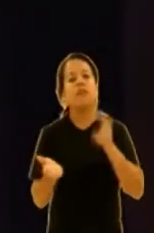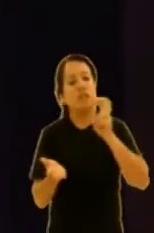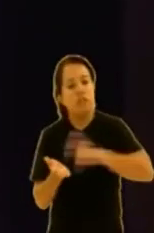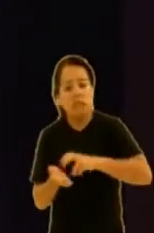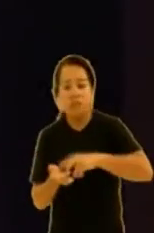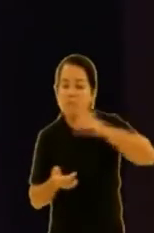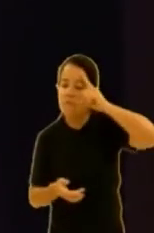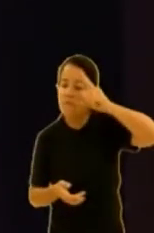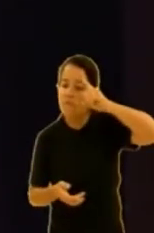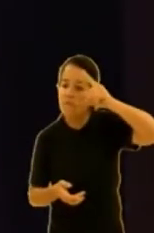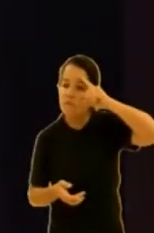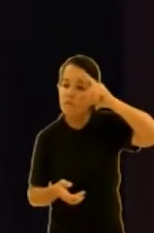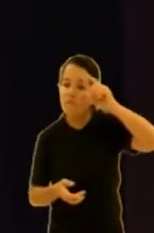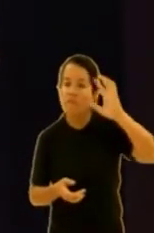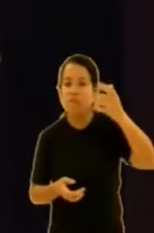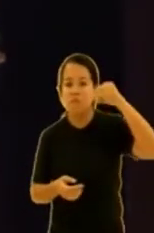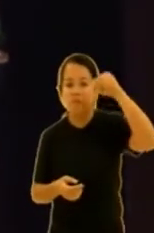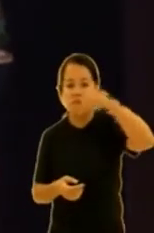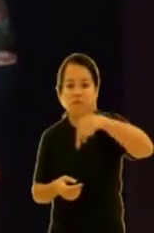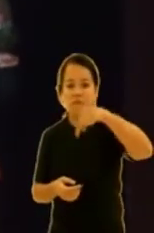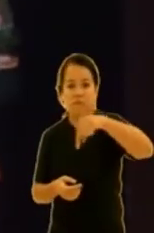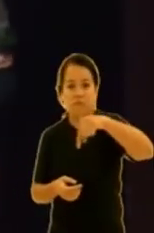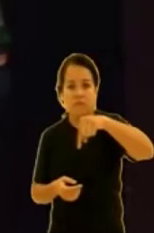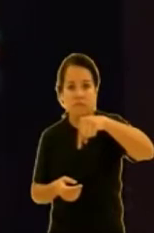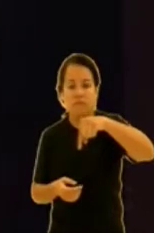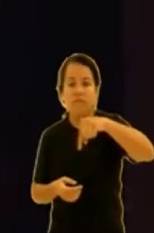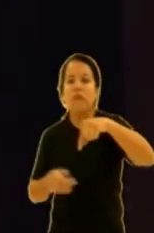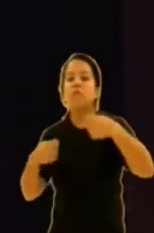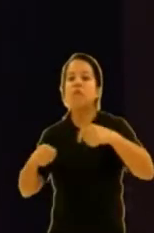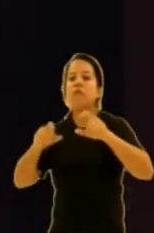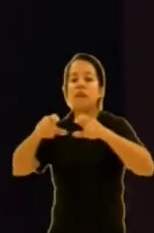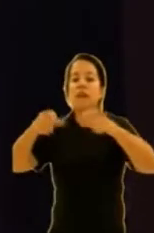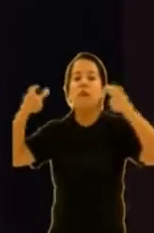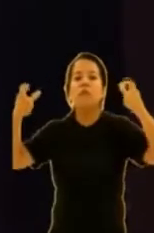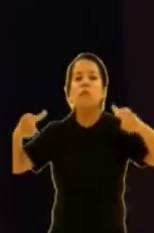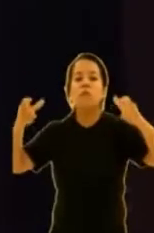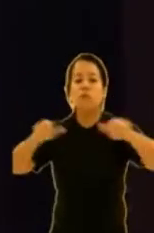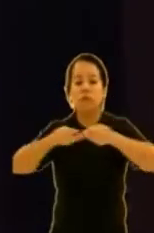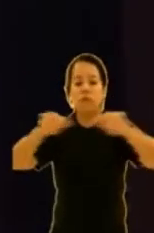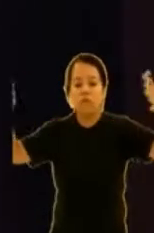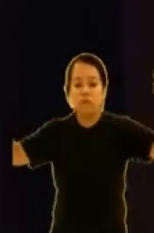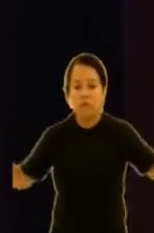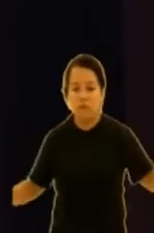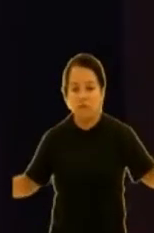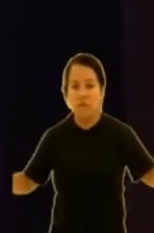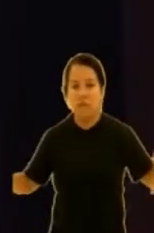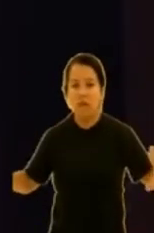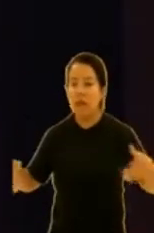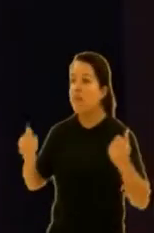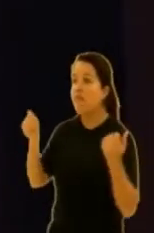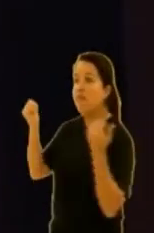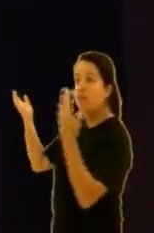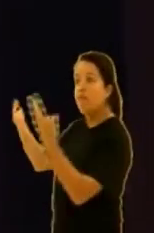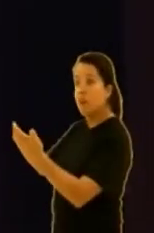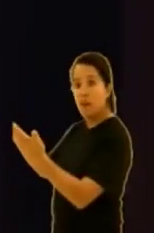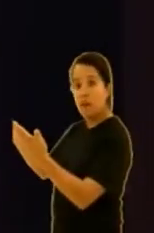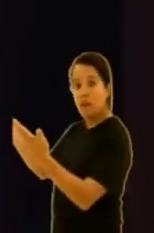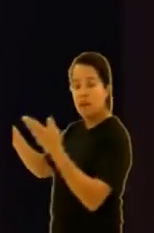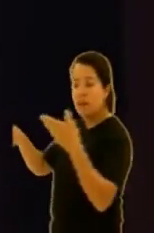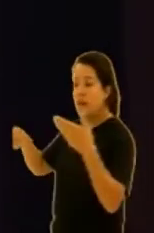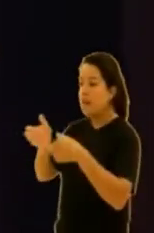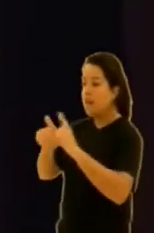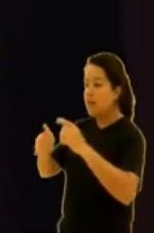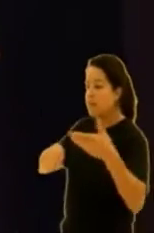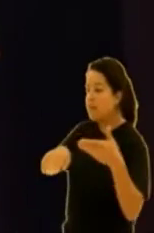todos os dias do evento, no estande da agência de viagens, localizada na entrada do auditório. Para